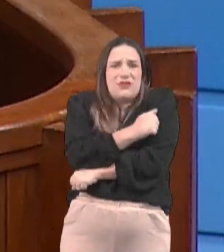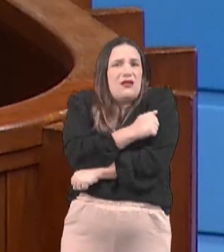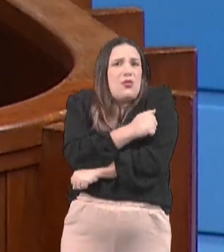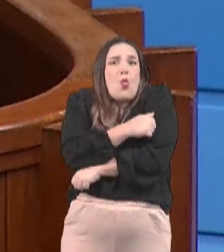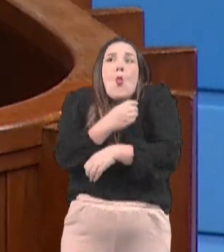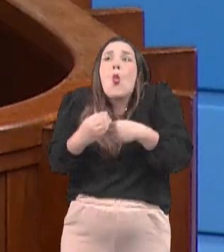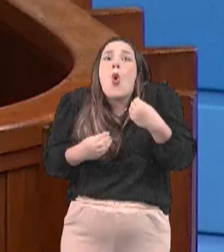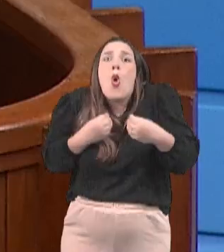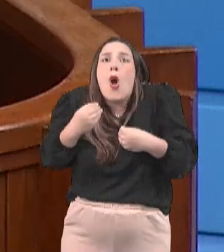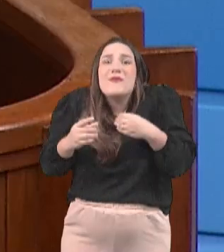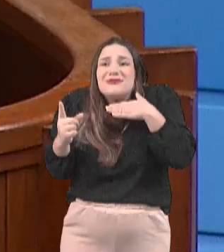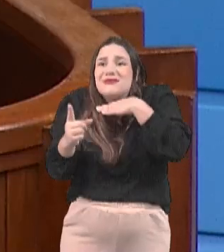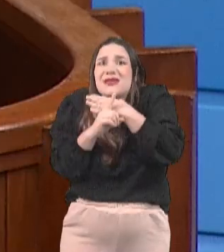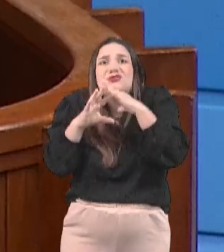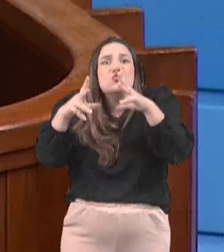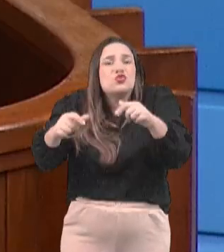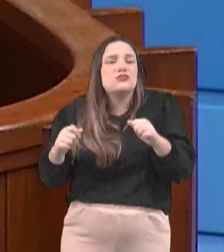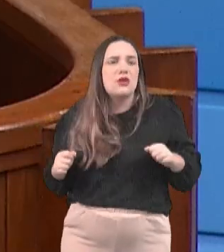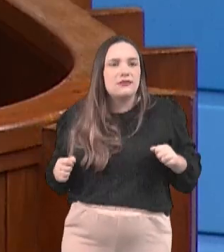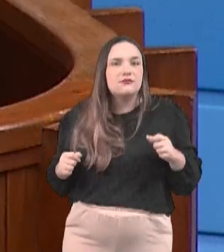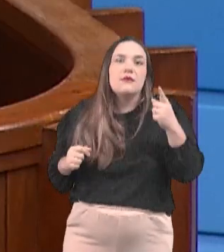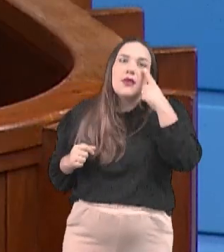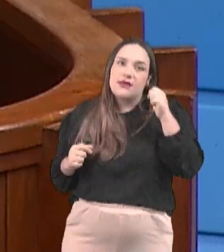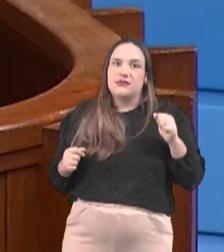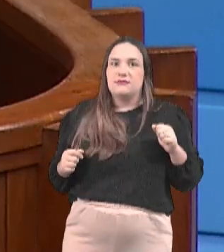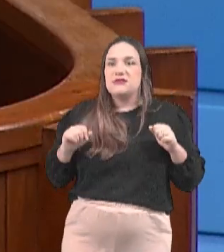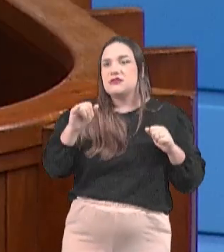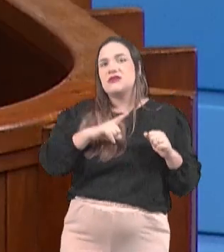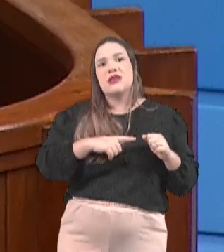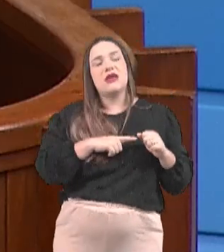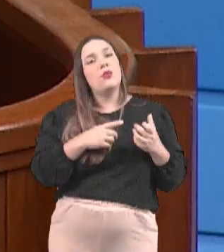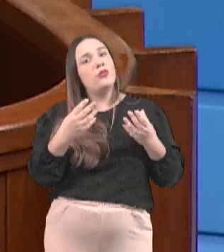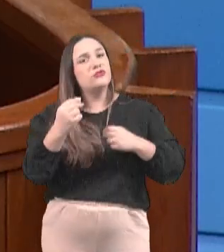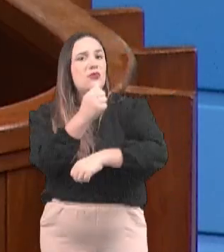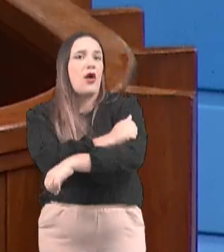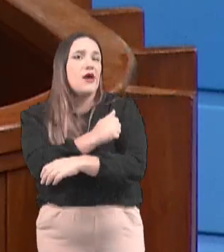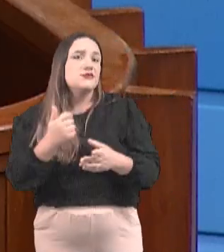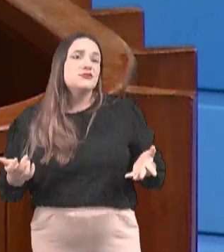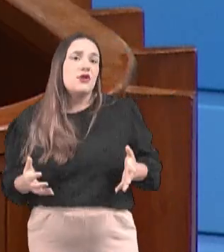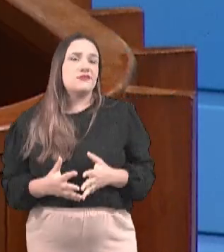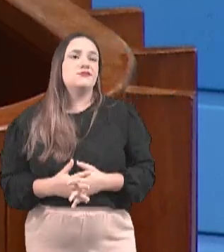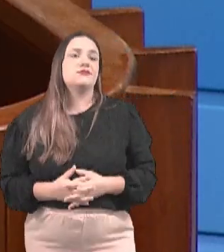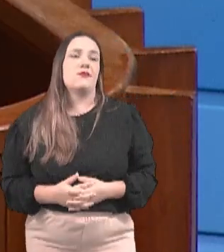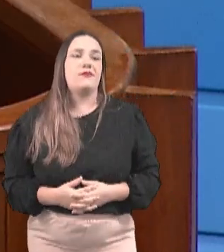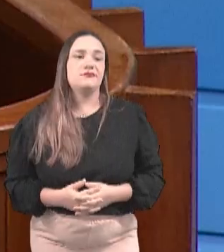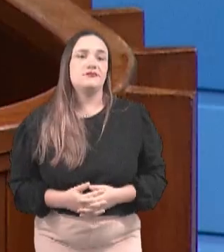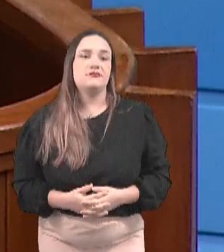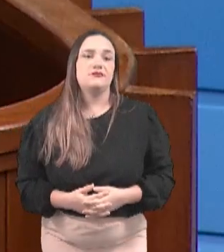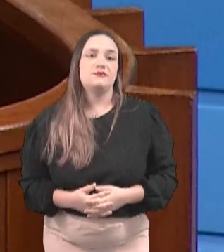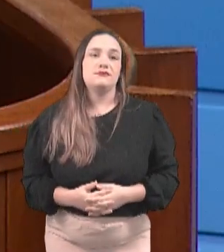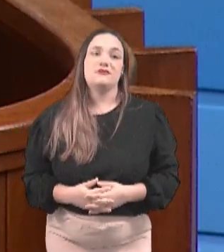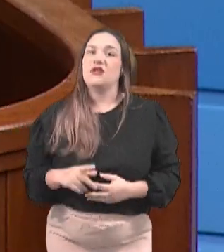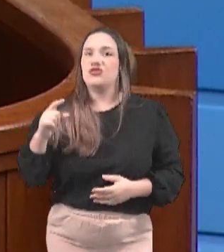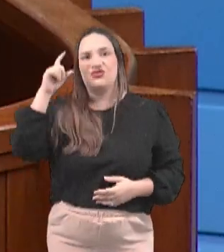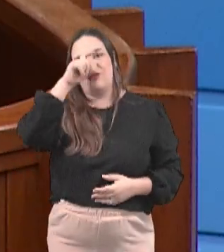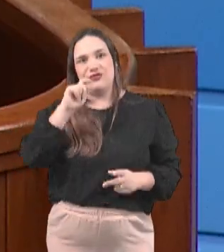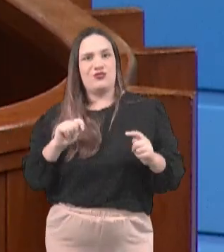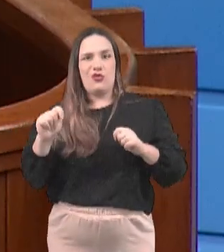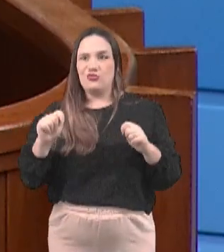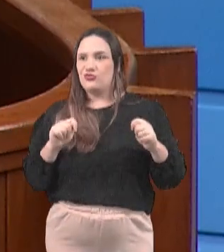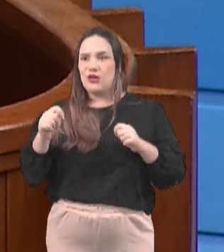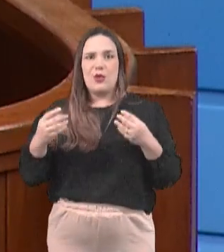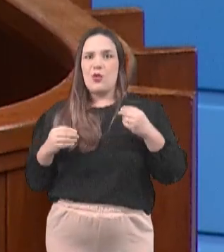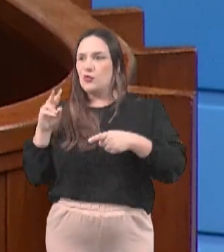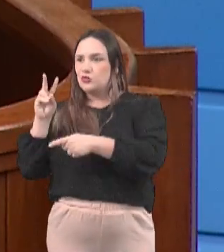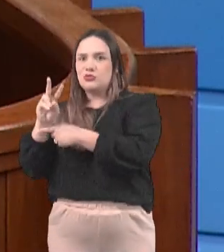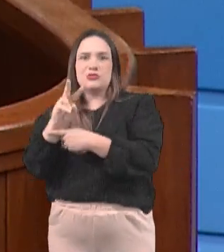sala de aula onde tem um número muito grande de estudantes ela se torna um processo difícil de